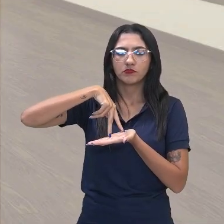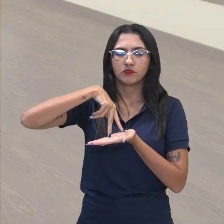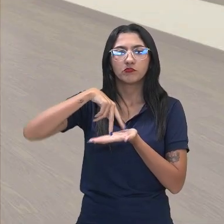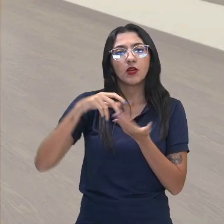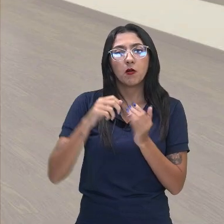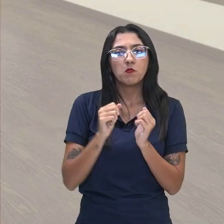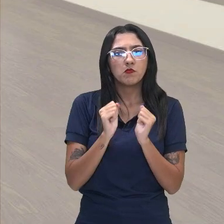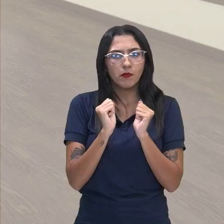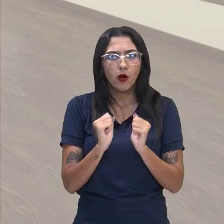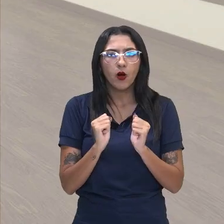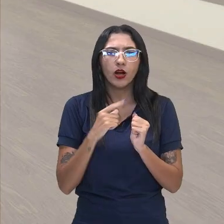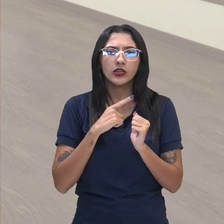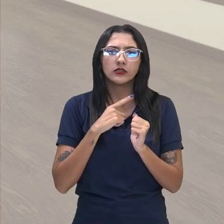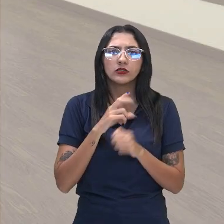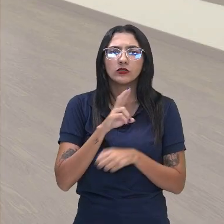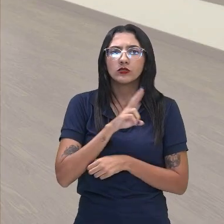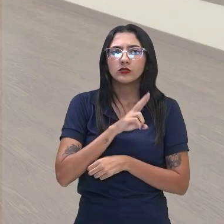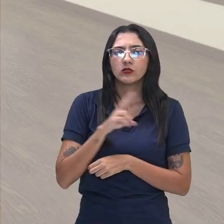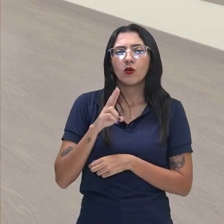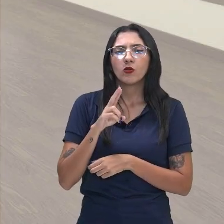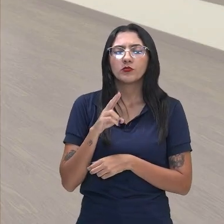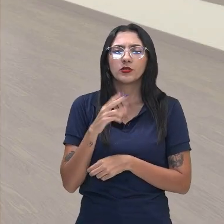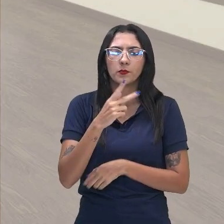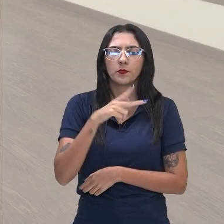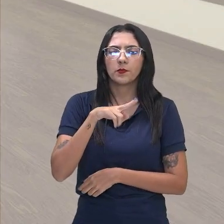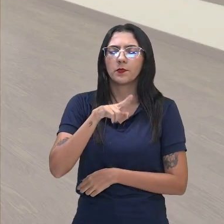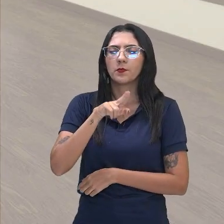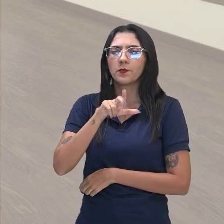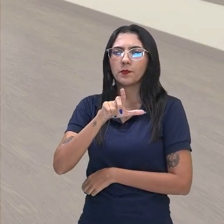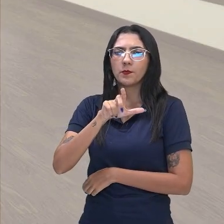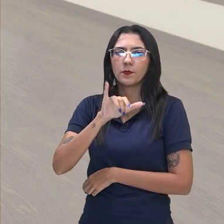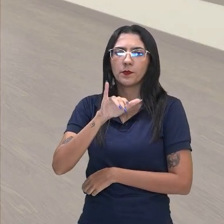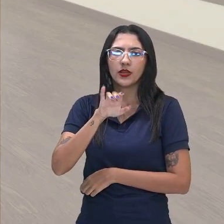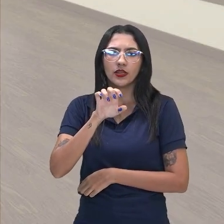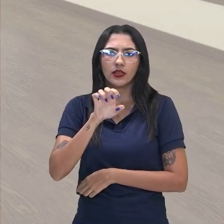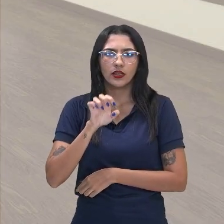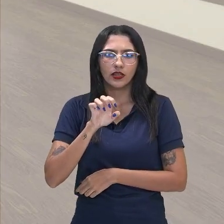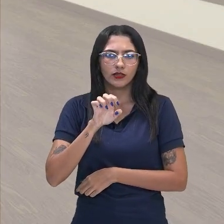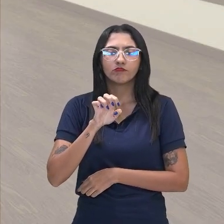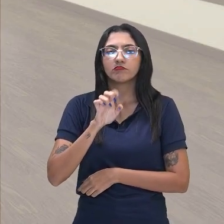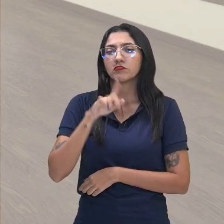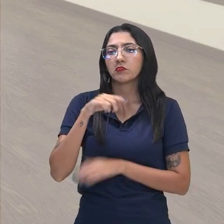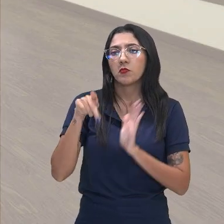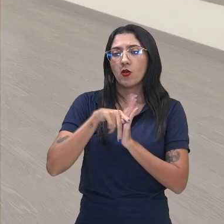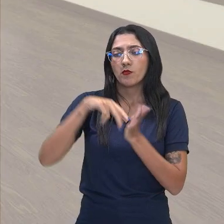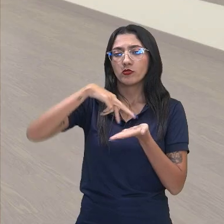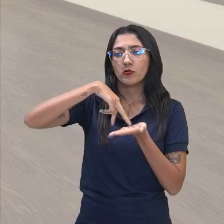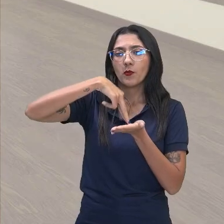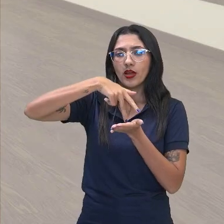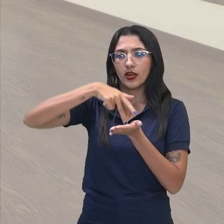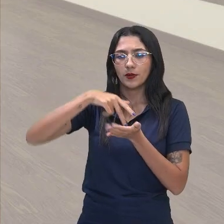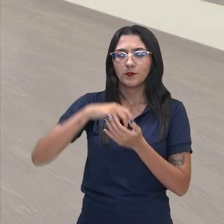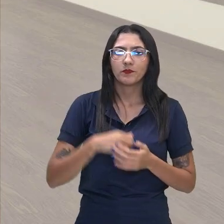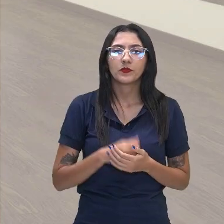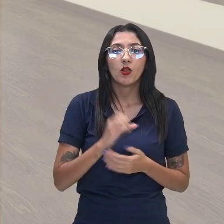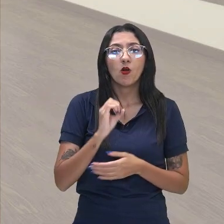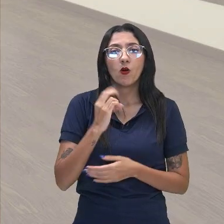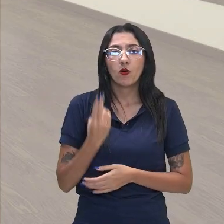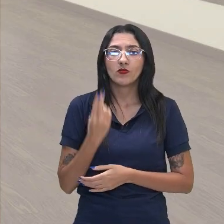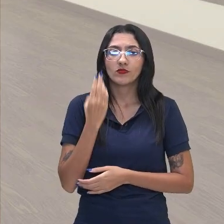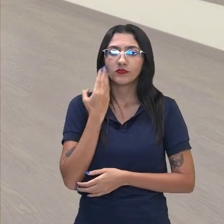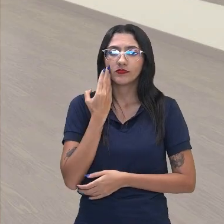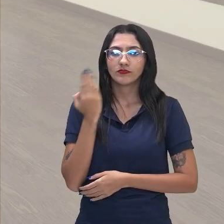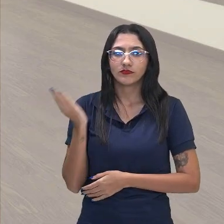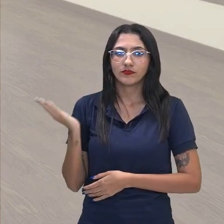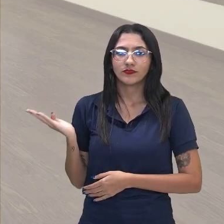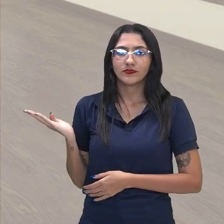chamar isso aqui de um plié na sexta posição. Se de repente eu abro meu pé, eu